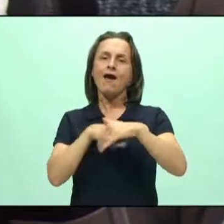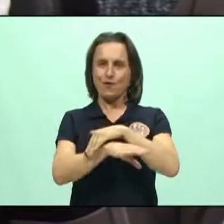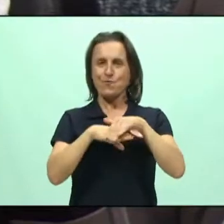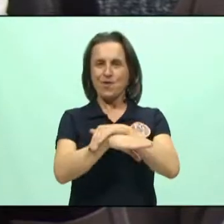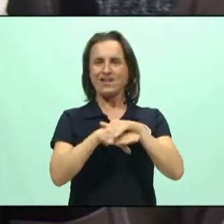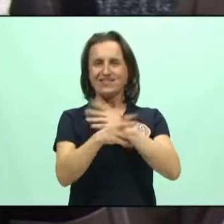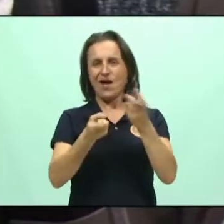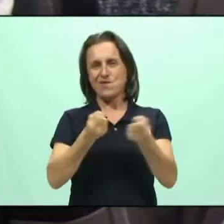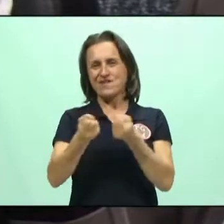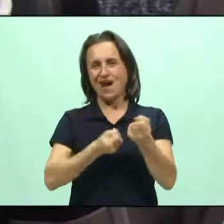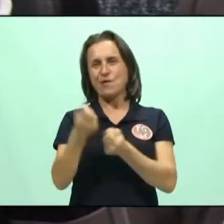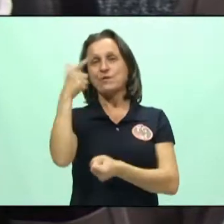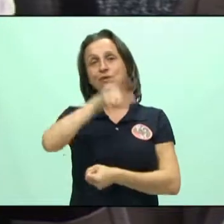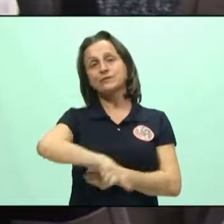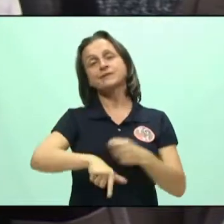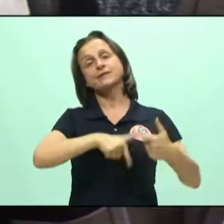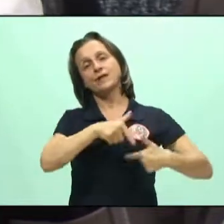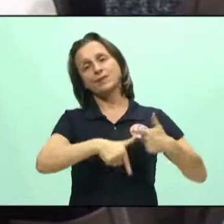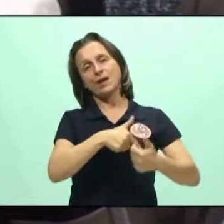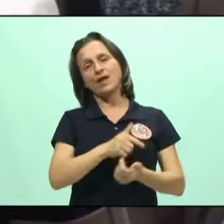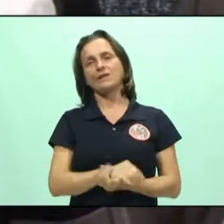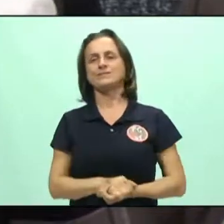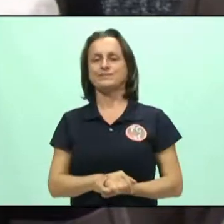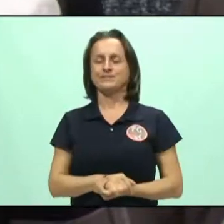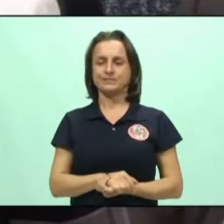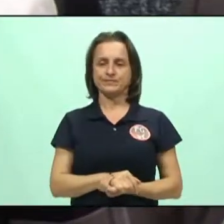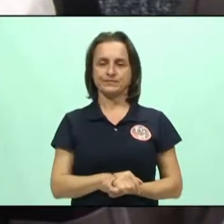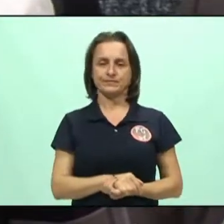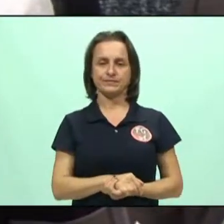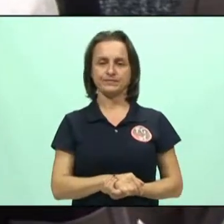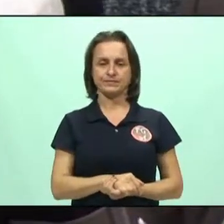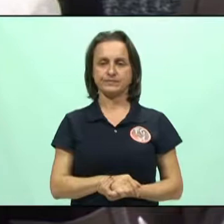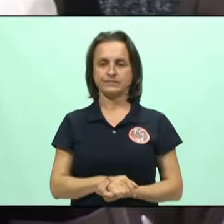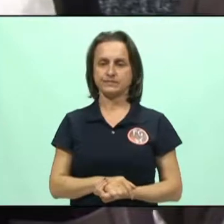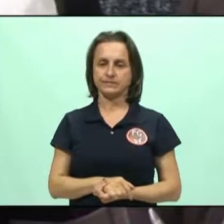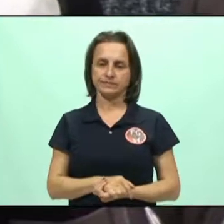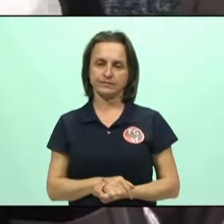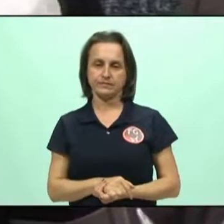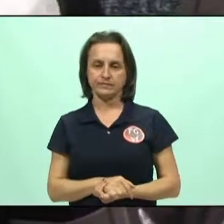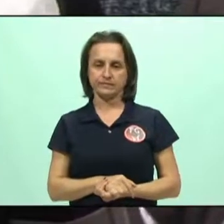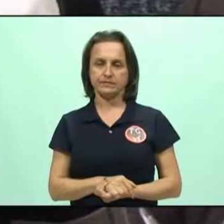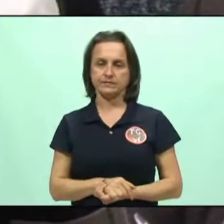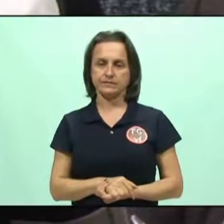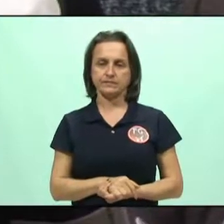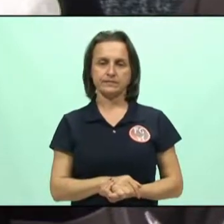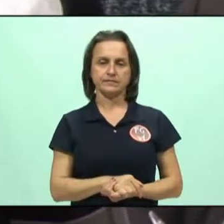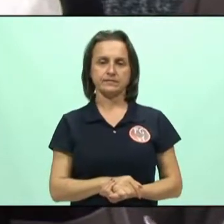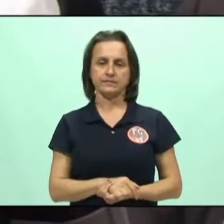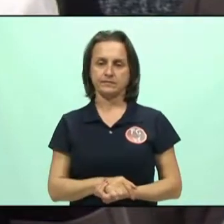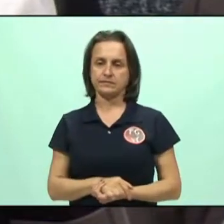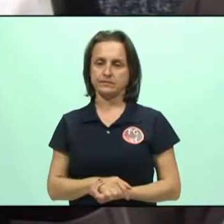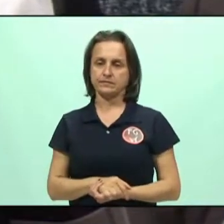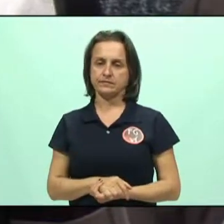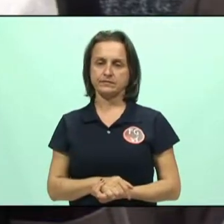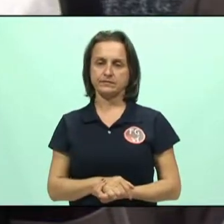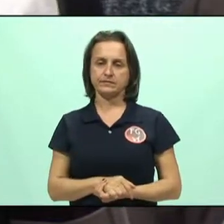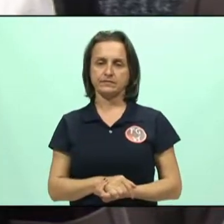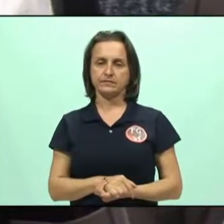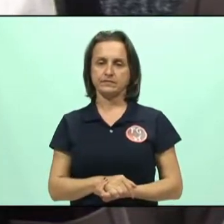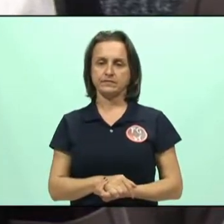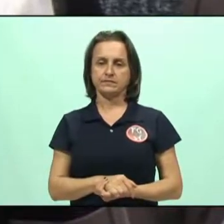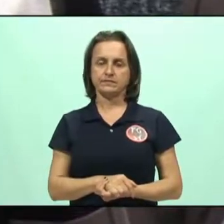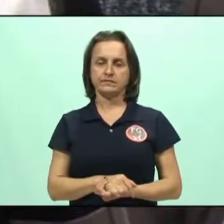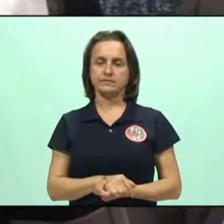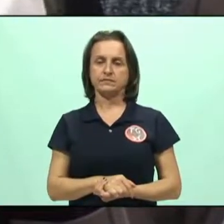gerar empresa emprego e para gerar receita para os municípios então apoio aqui desde a minha posição minha posição é essa por